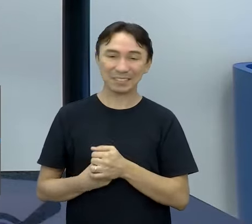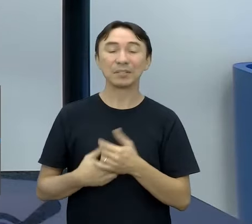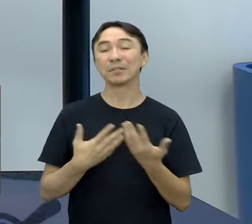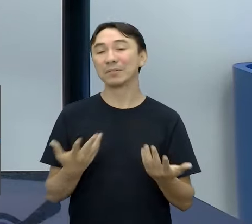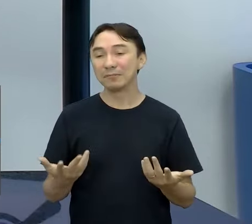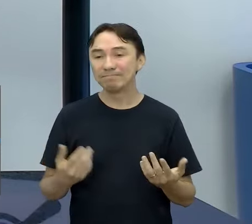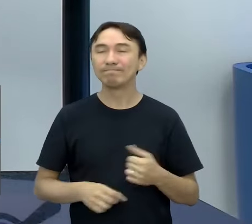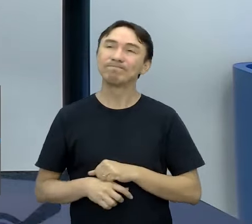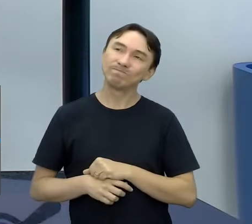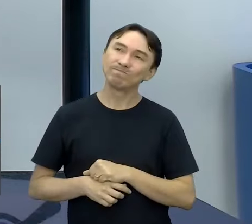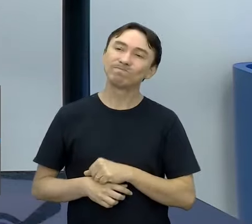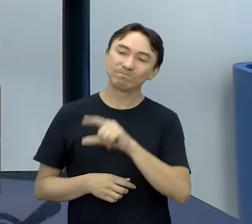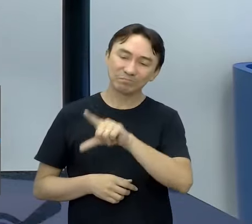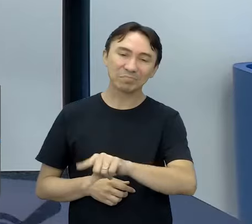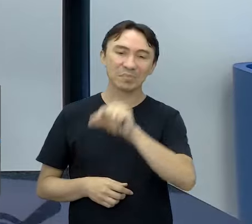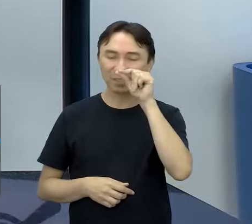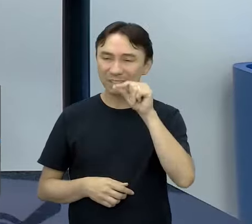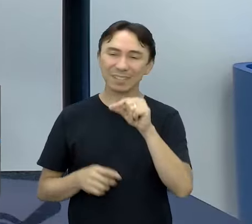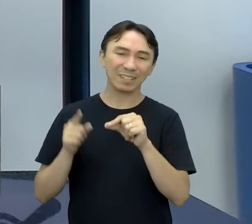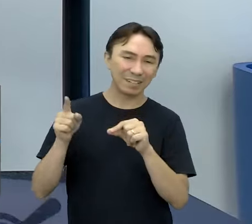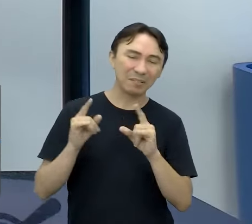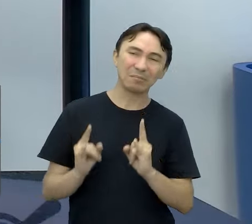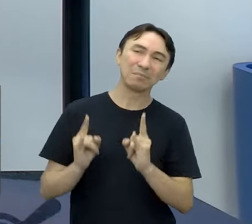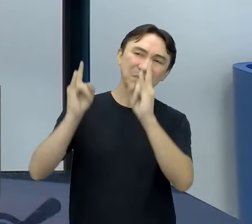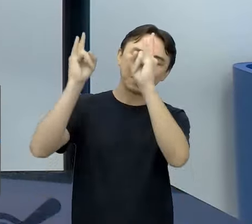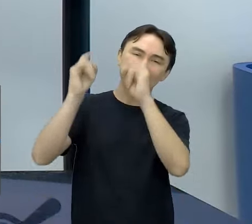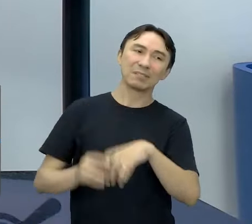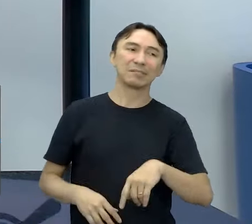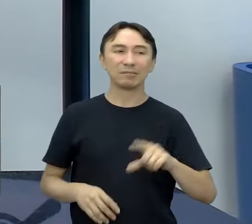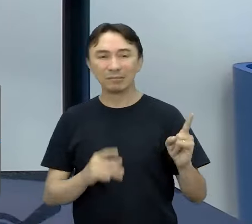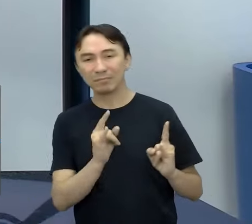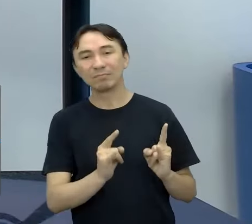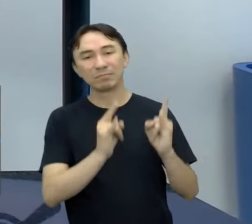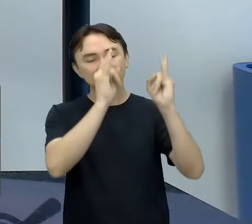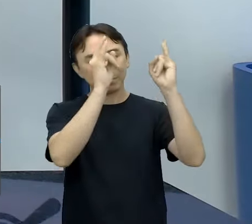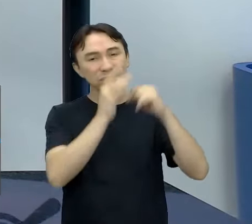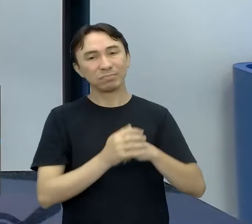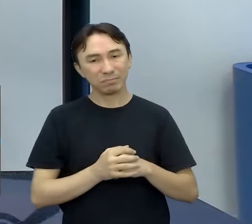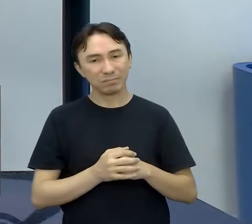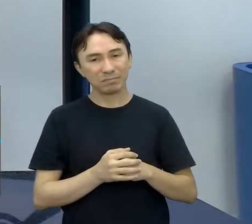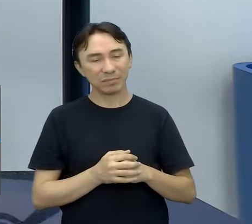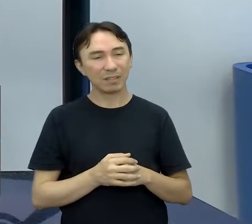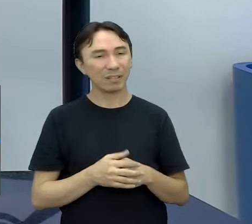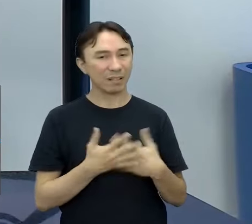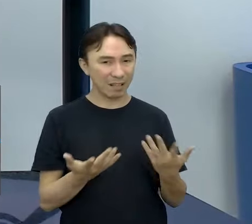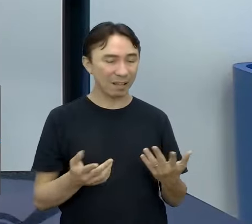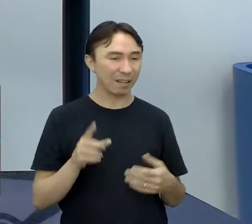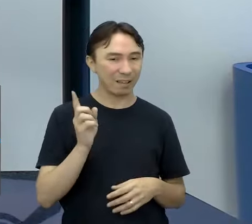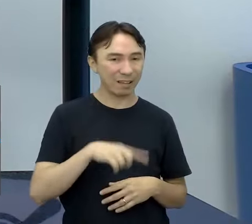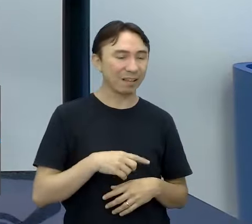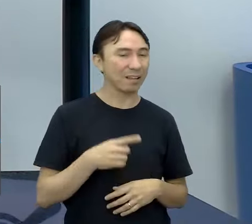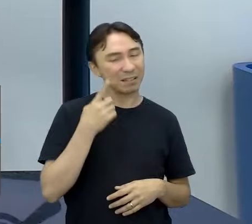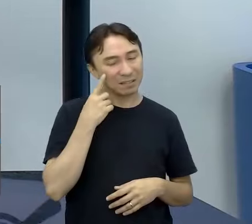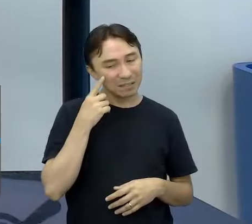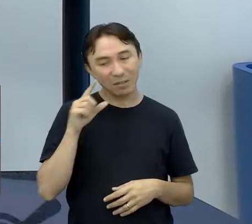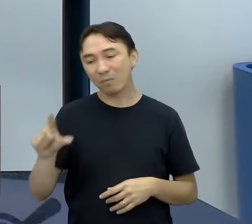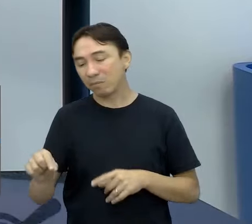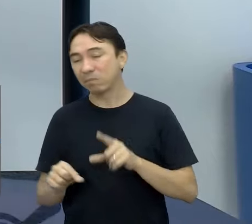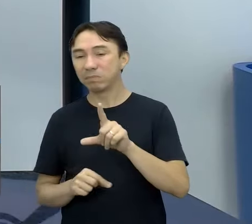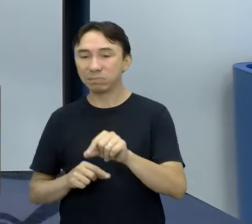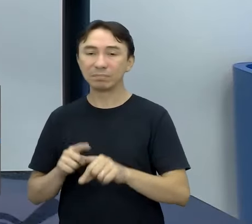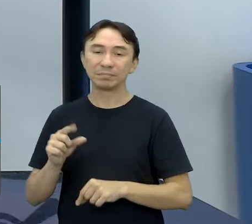vou escolher, ah, eu quero apartamento tal, ah, eu quero aquele vizinho tal, você está escolhendo de forma aleatória, tá bom? Então, você está escolhendo. Ou